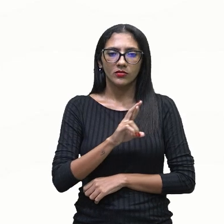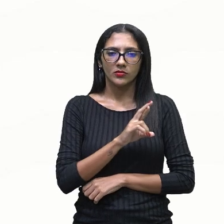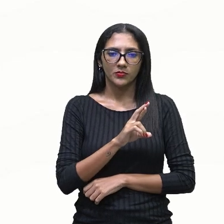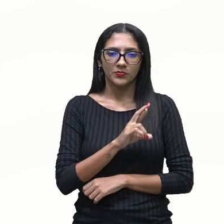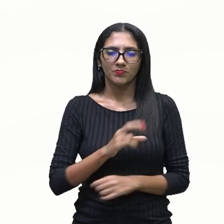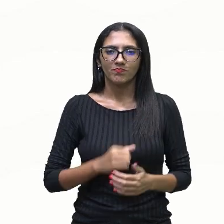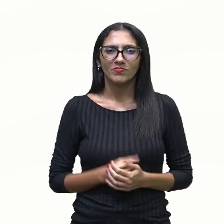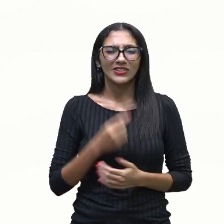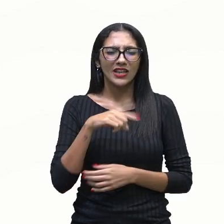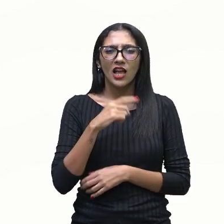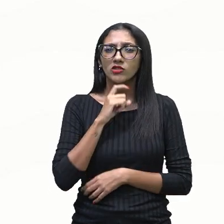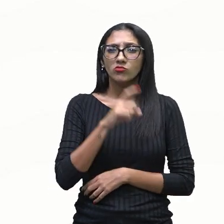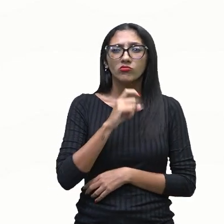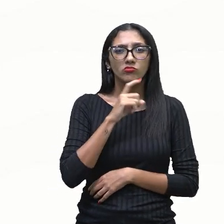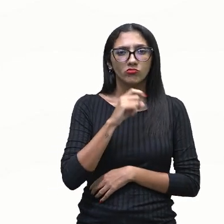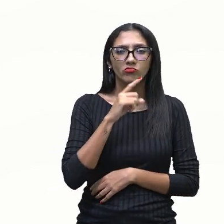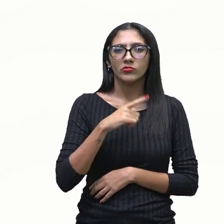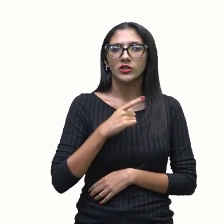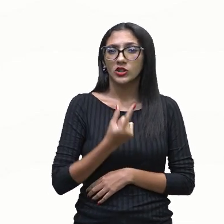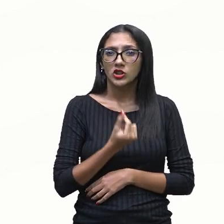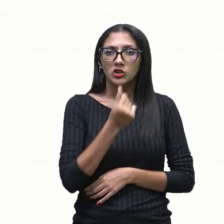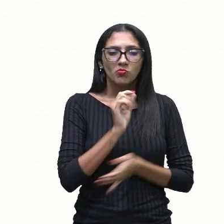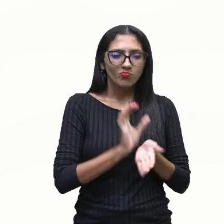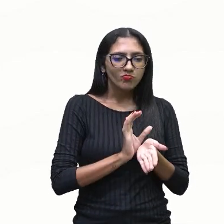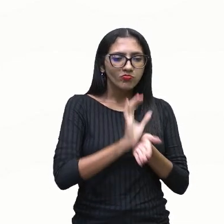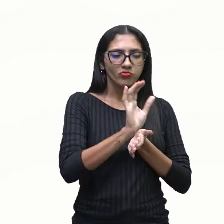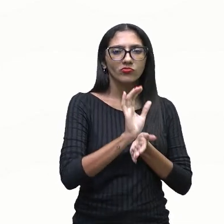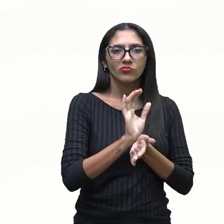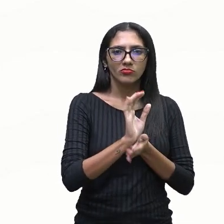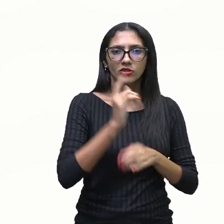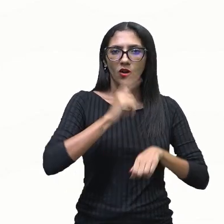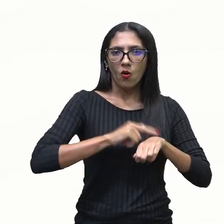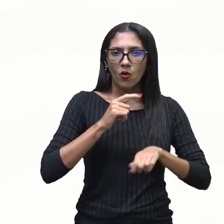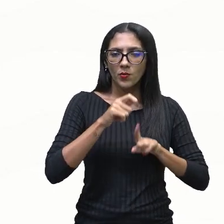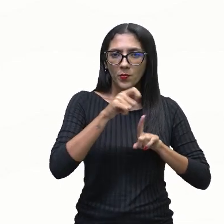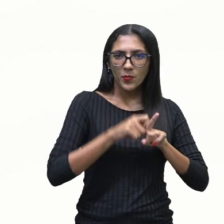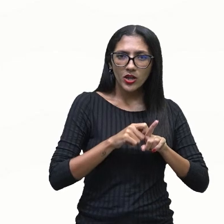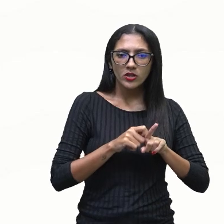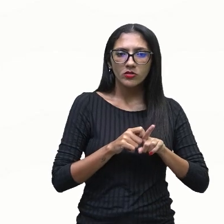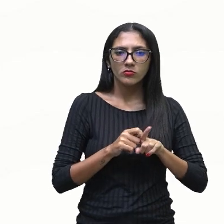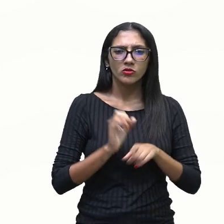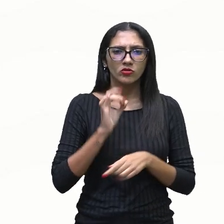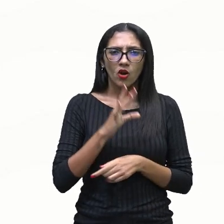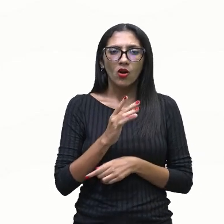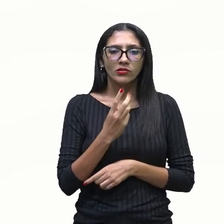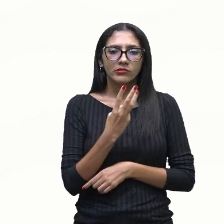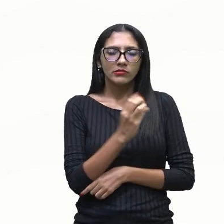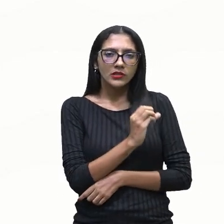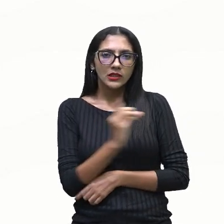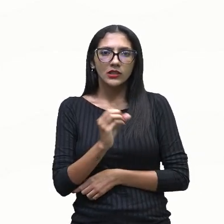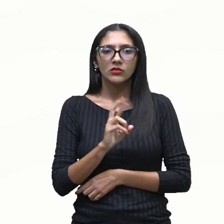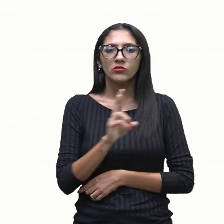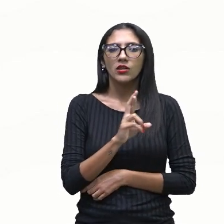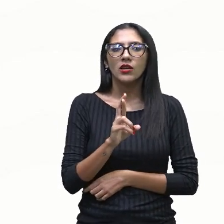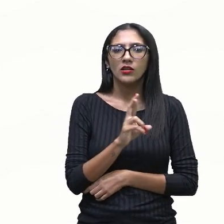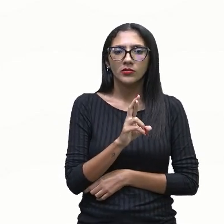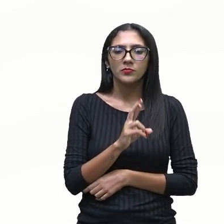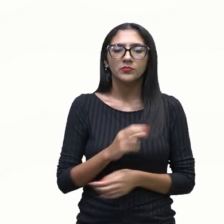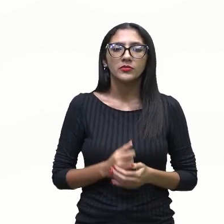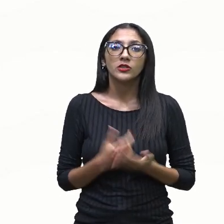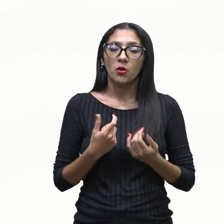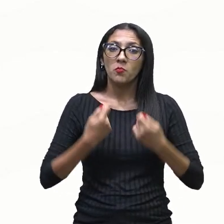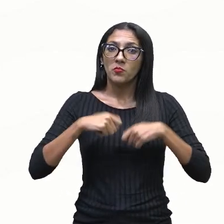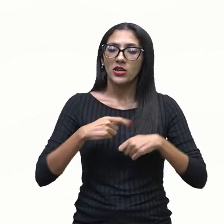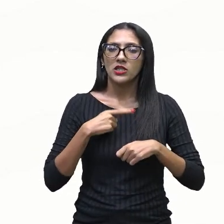ele não conseguiu pagar essa dívida por completo, ele pagou somente R$300, então a gente tem que